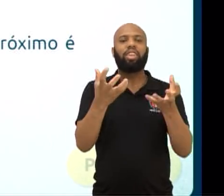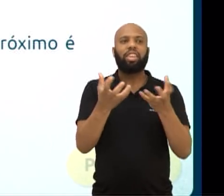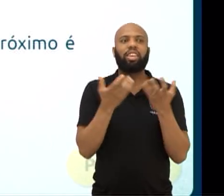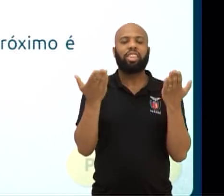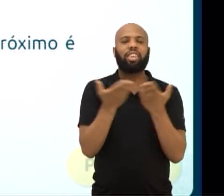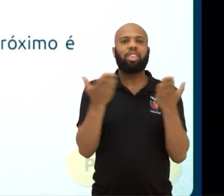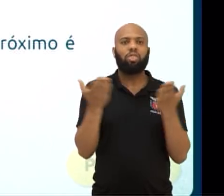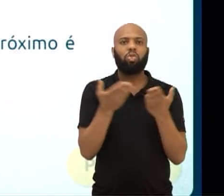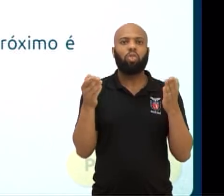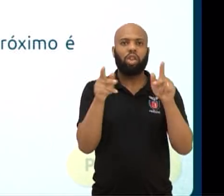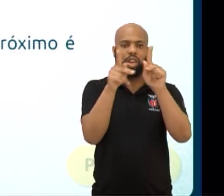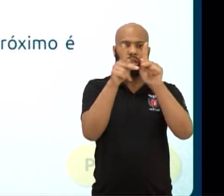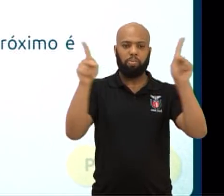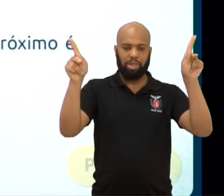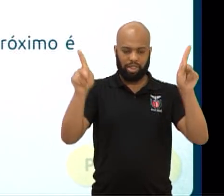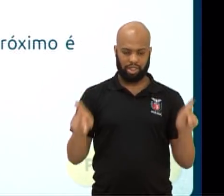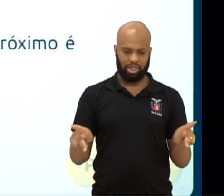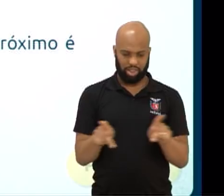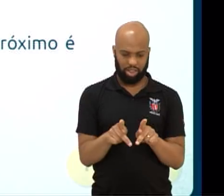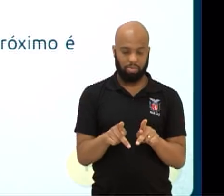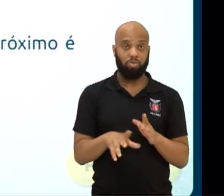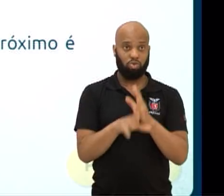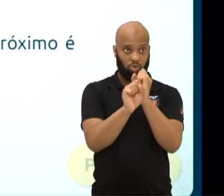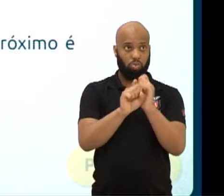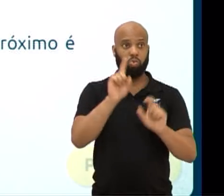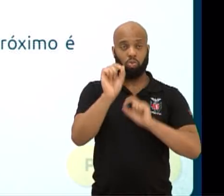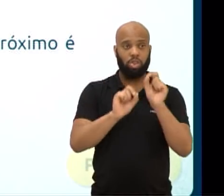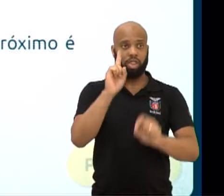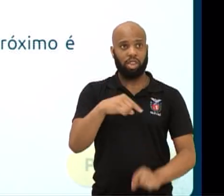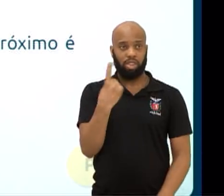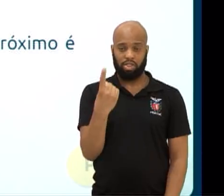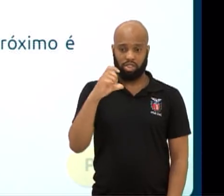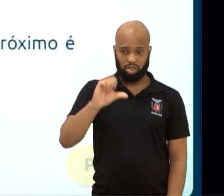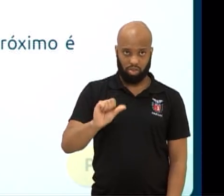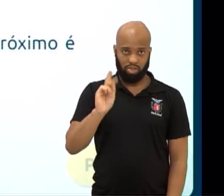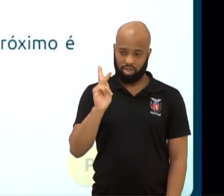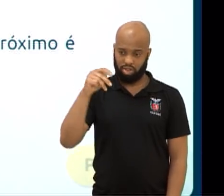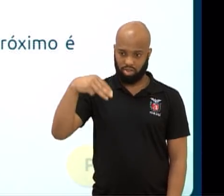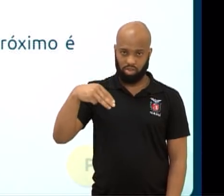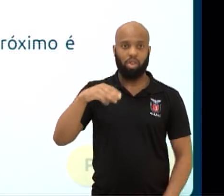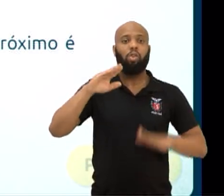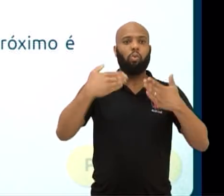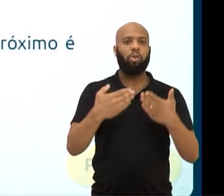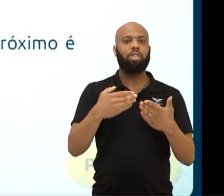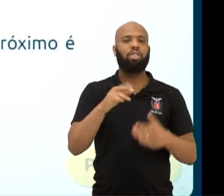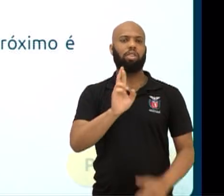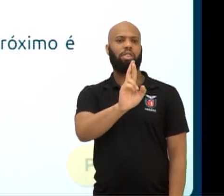do círculo abaixo é 19 quilômetros. O